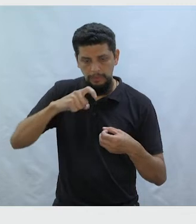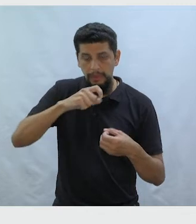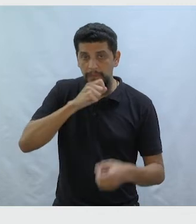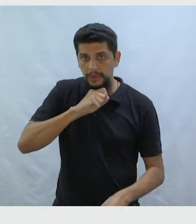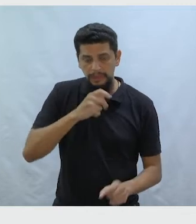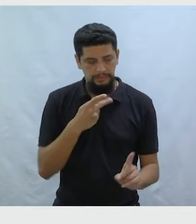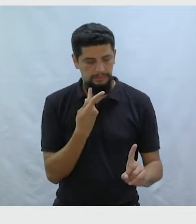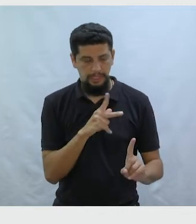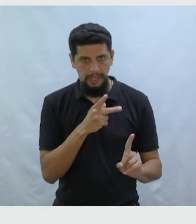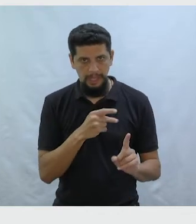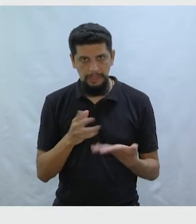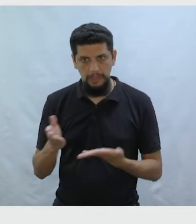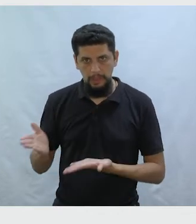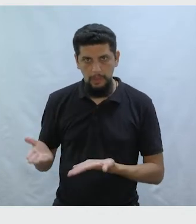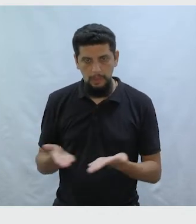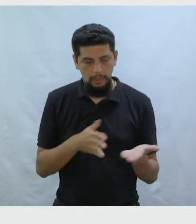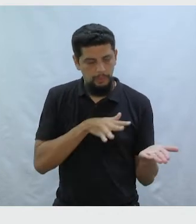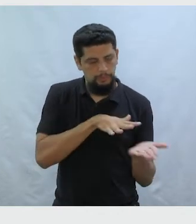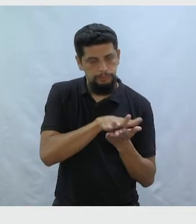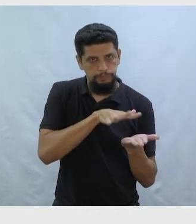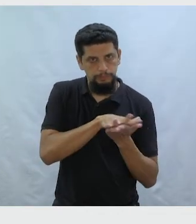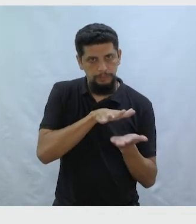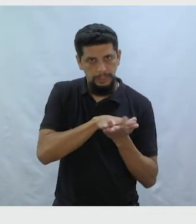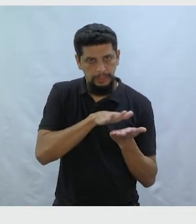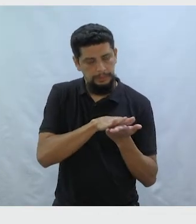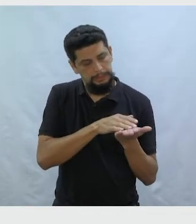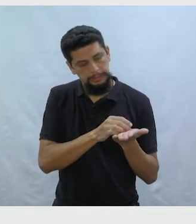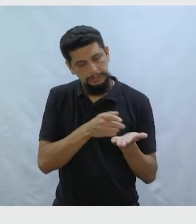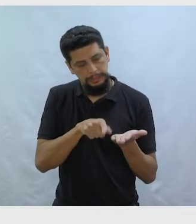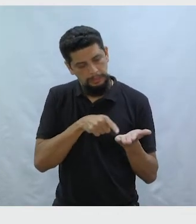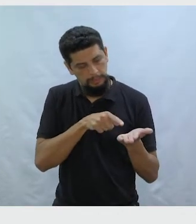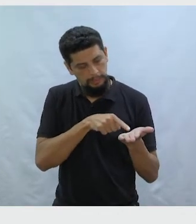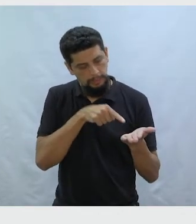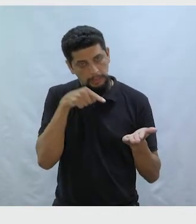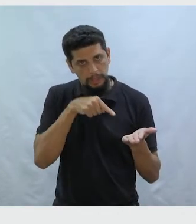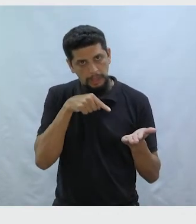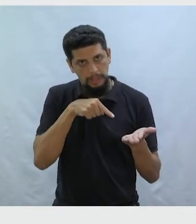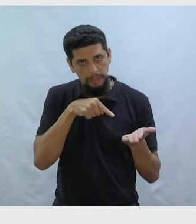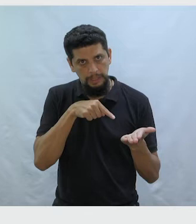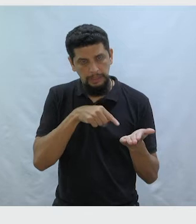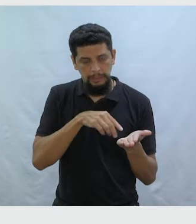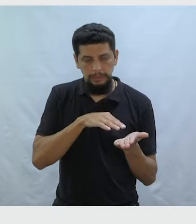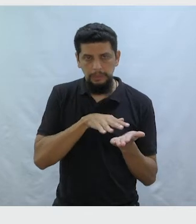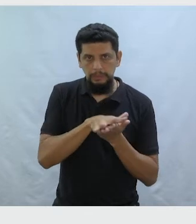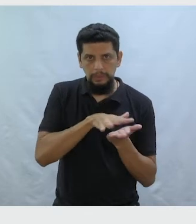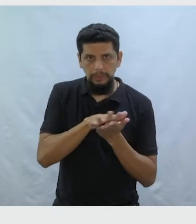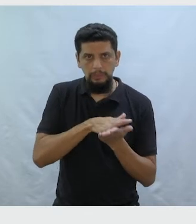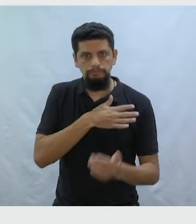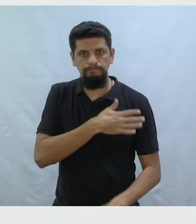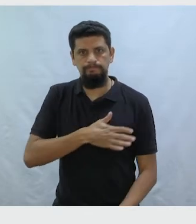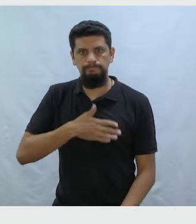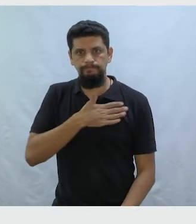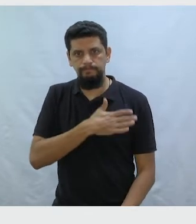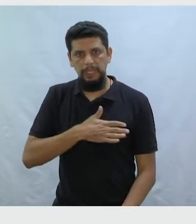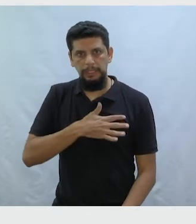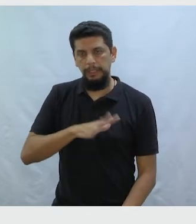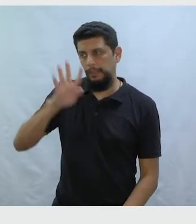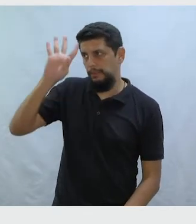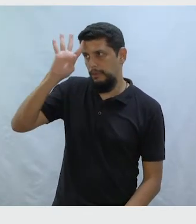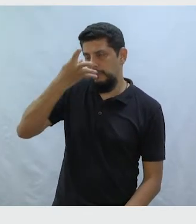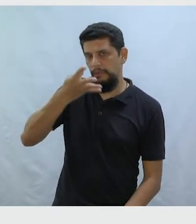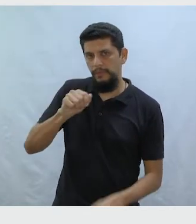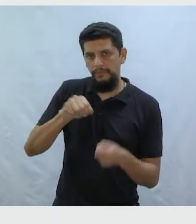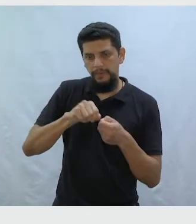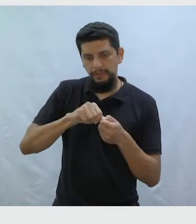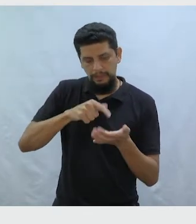ele então mandou para a editora salamanda e a Lenice que a editora deles gostou muito e resolveu